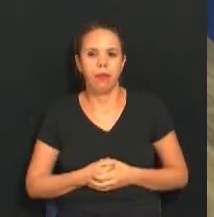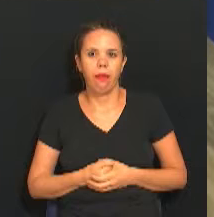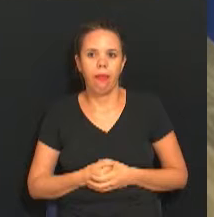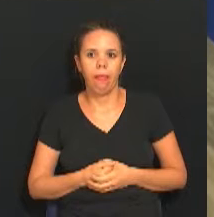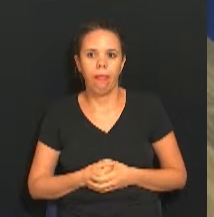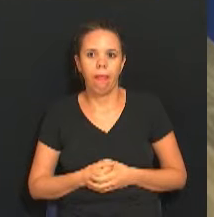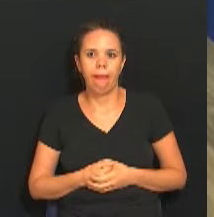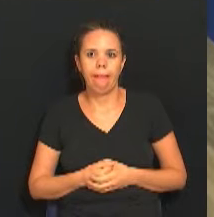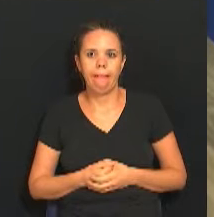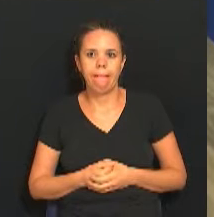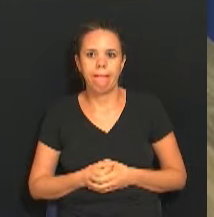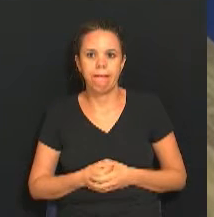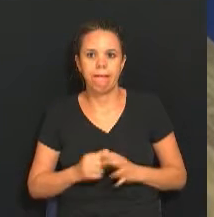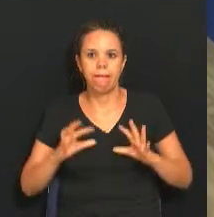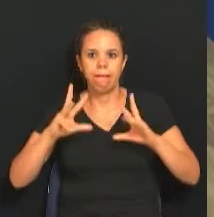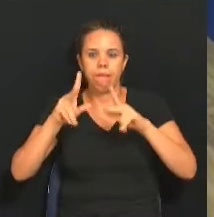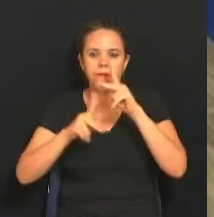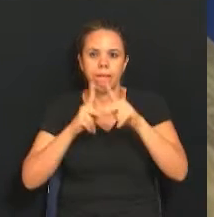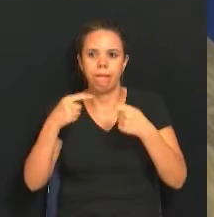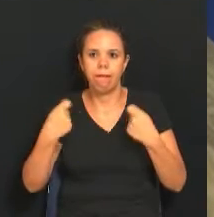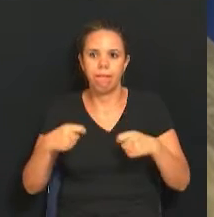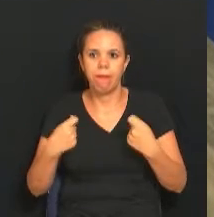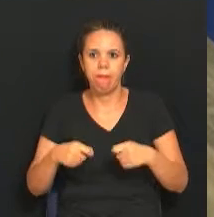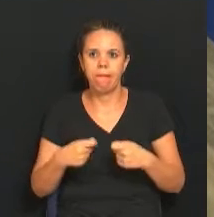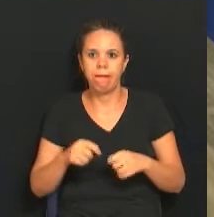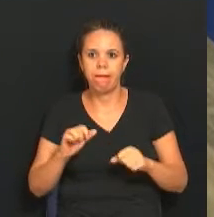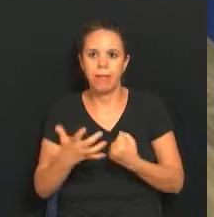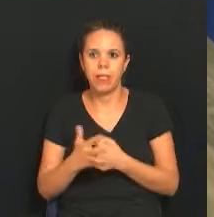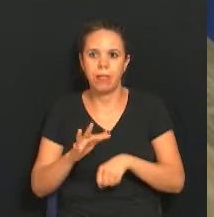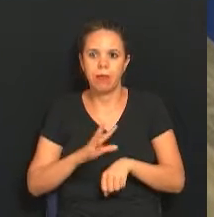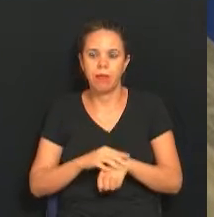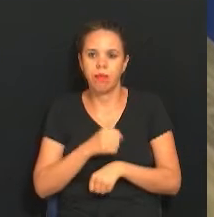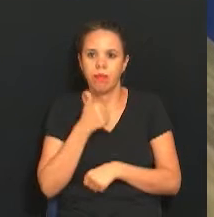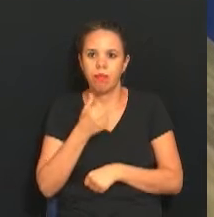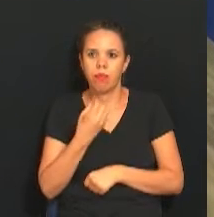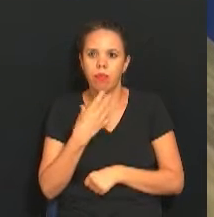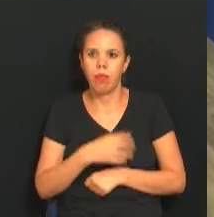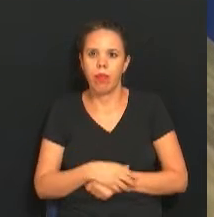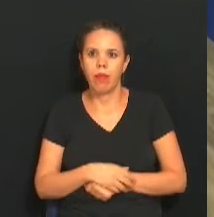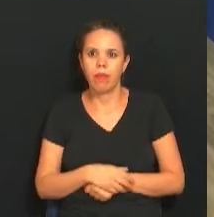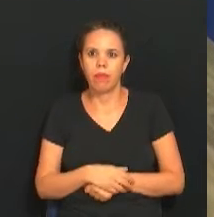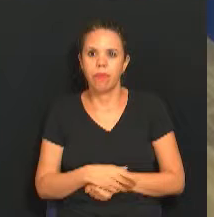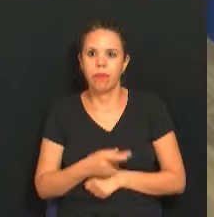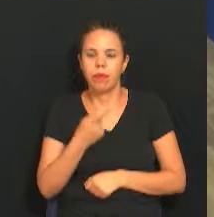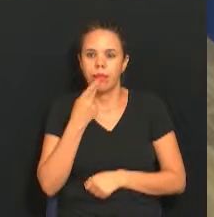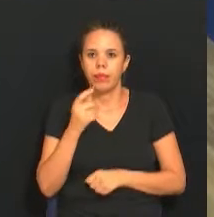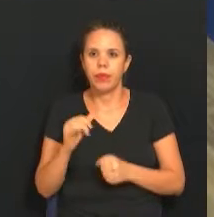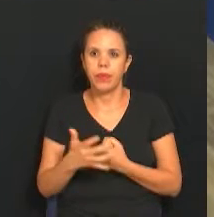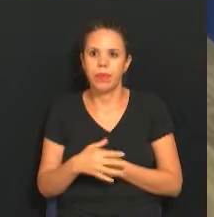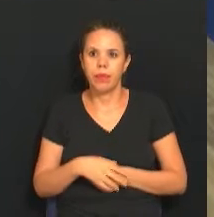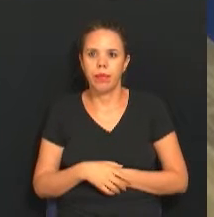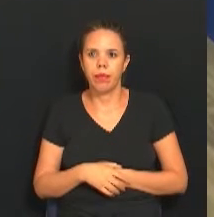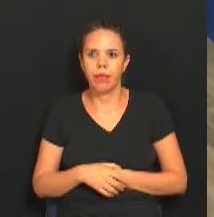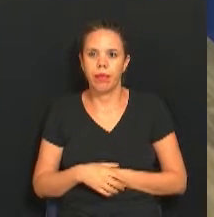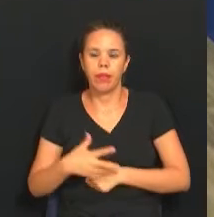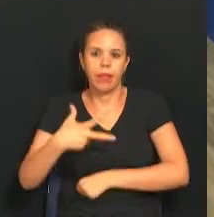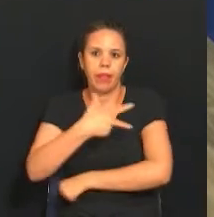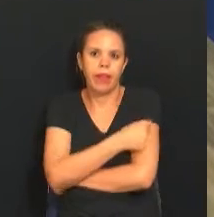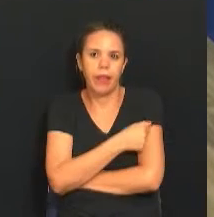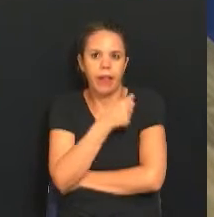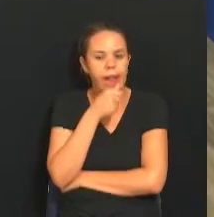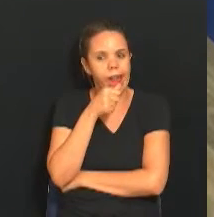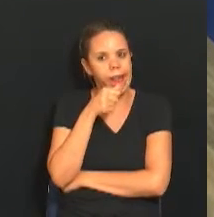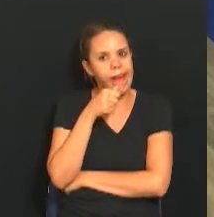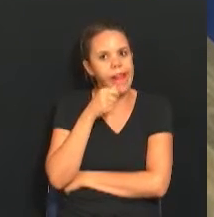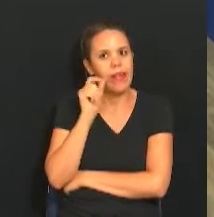tem que torcendo para ele e para todos os pacientes de corrigir aí ficarem bem né Falando em convide vacina